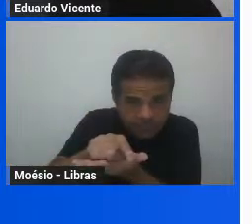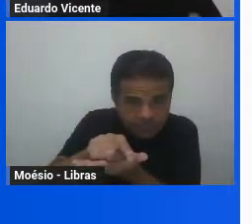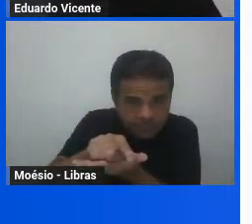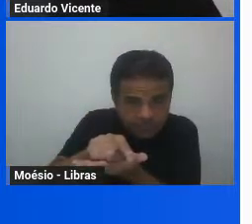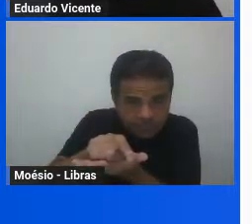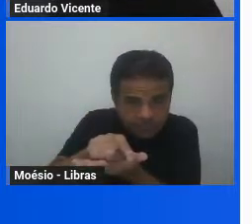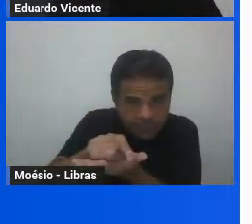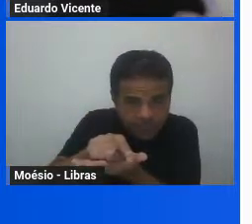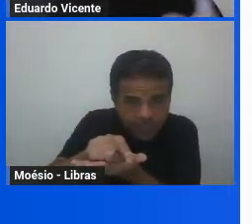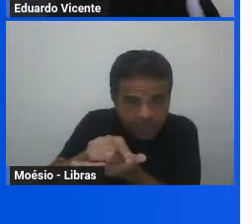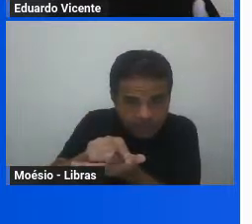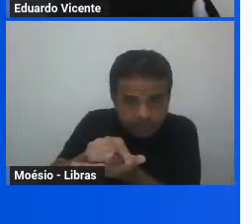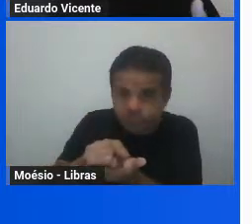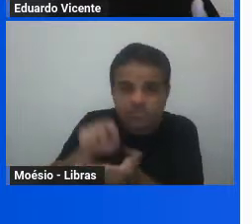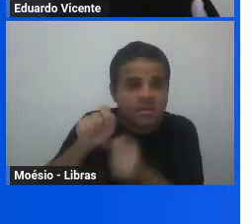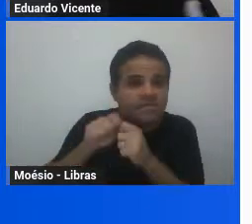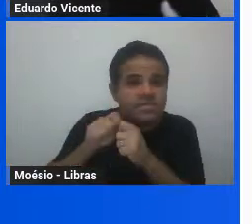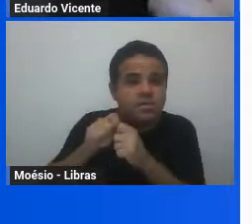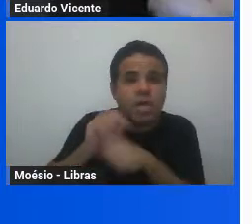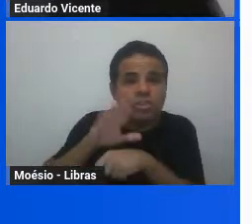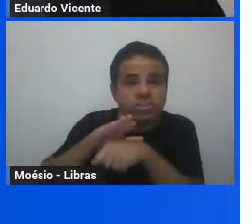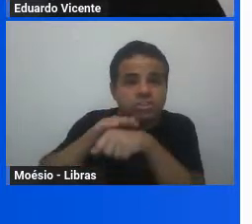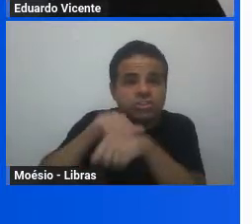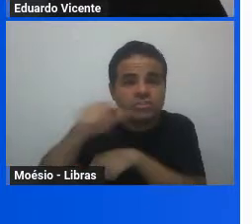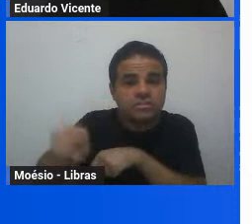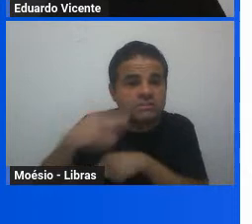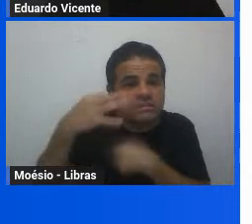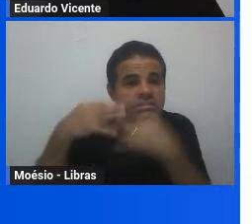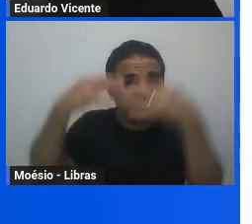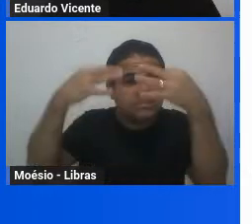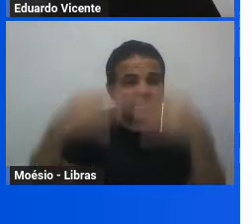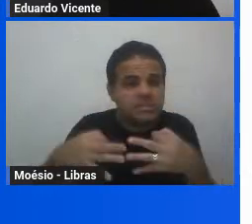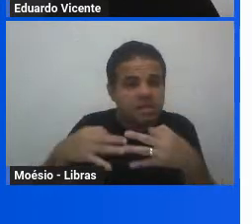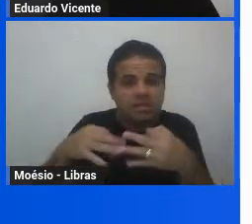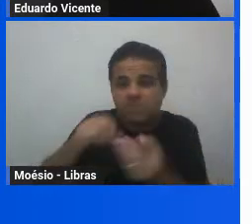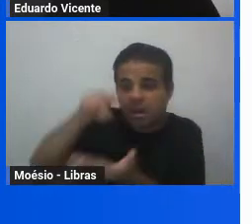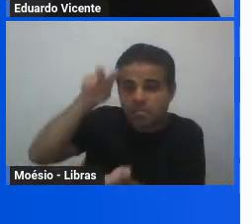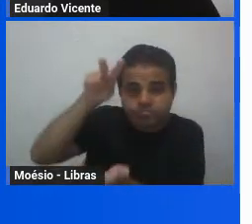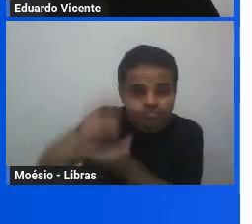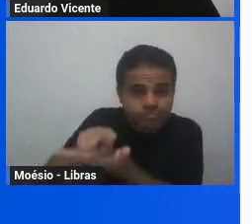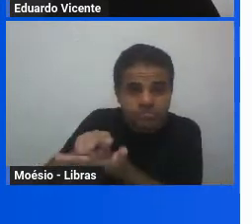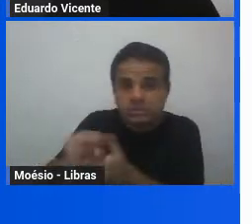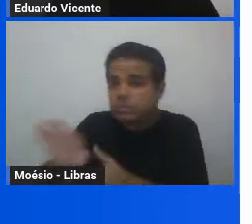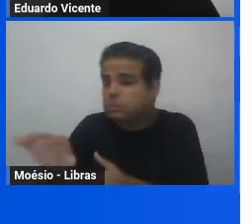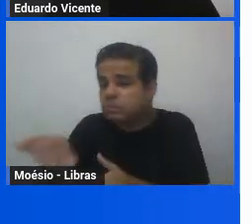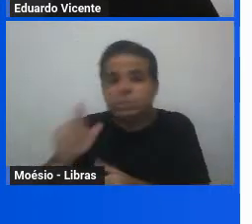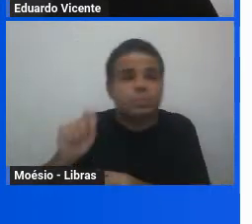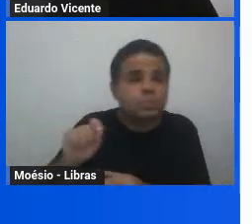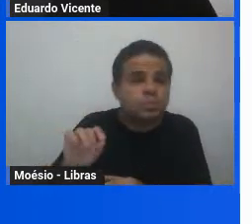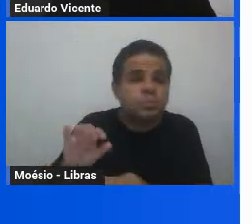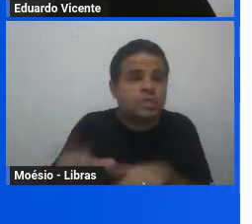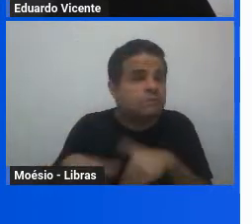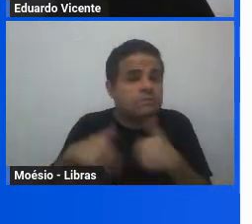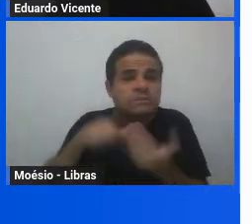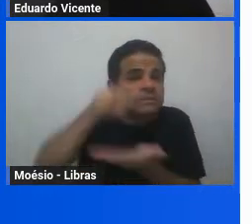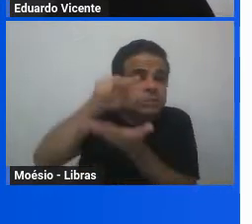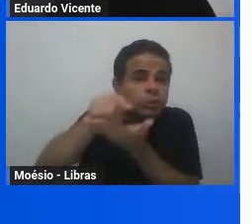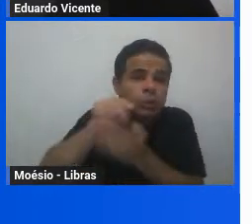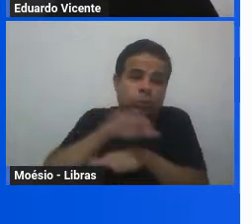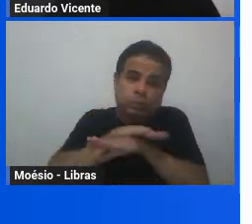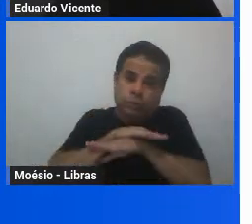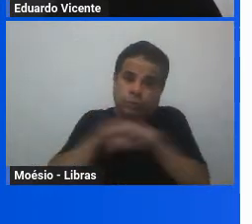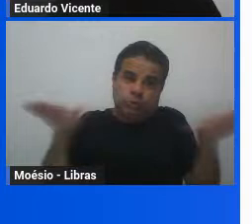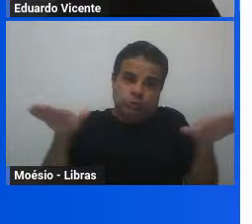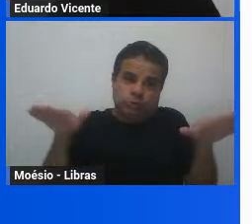atende a chamados. Para quê? Para eu ter certeza que ele está desmaiado, né? Às vezes ele só deitou, parece que